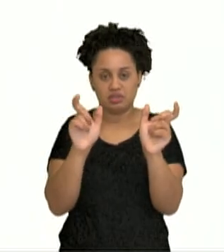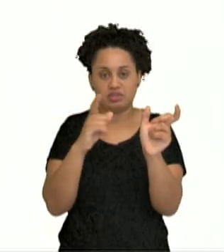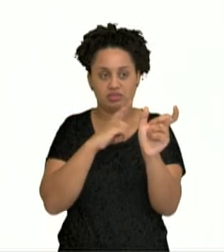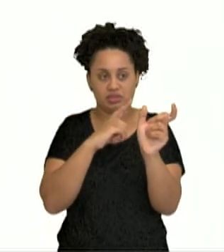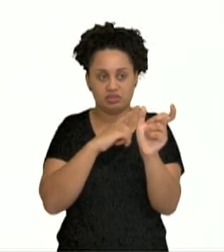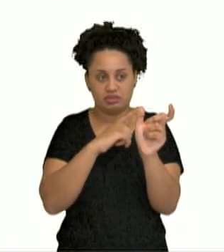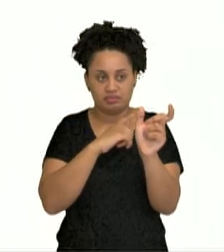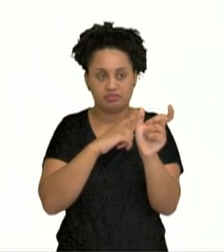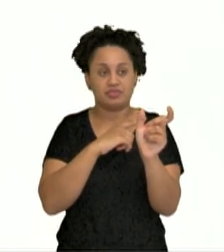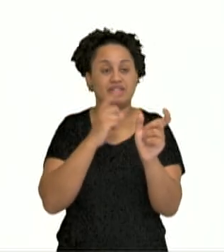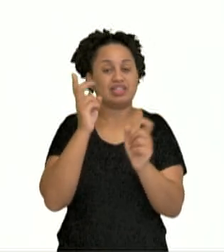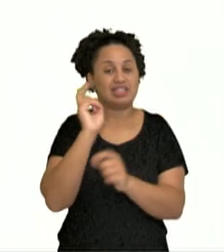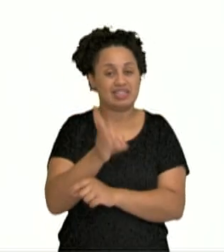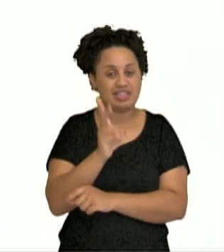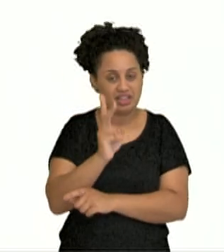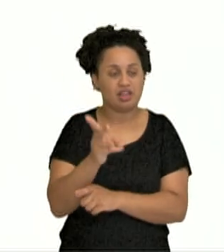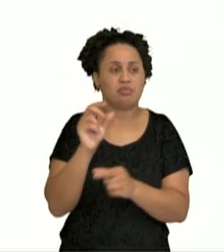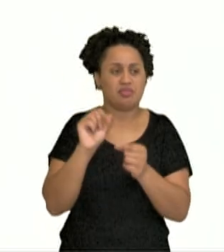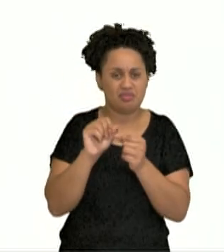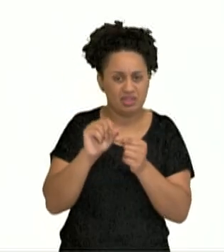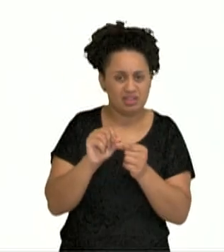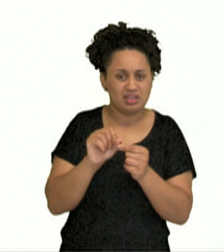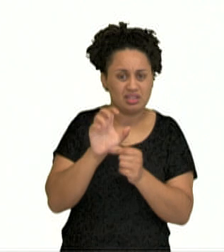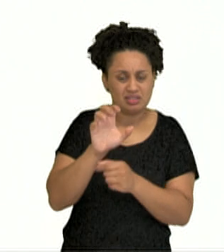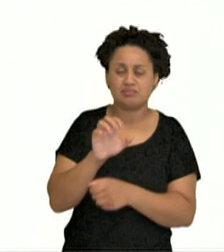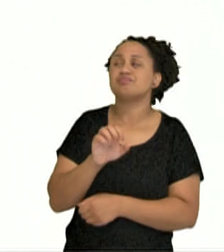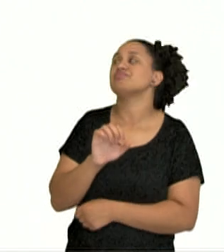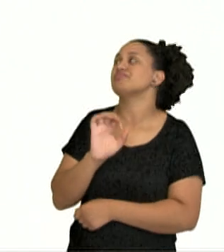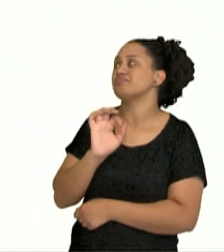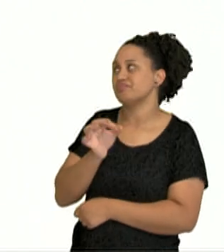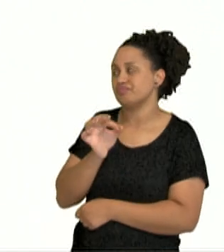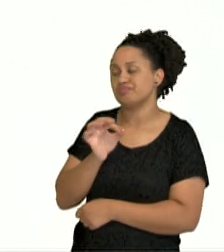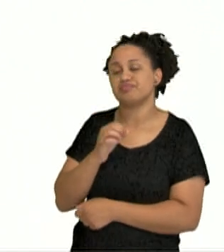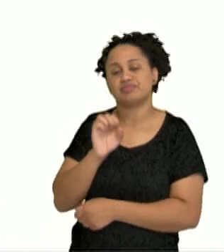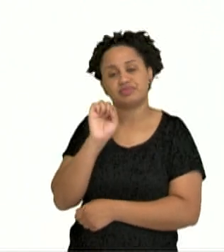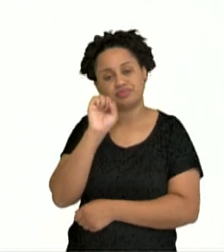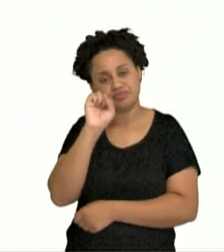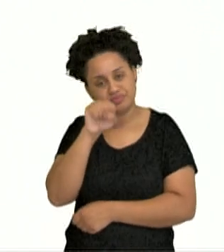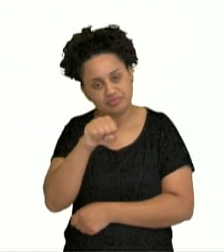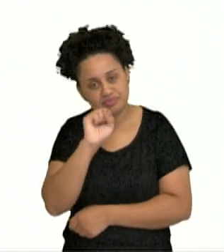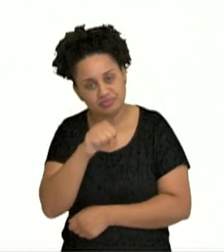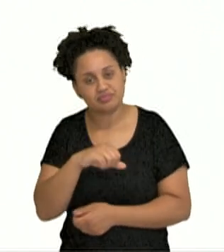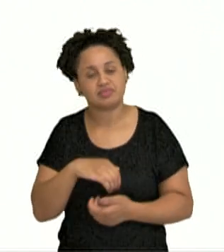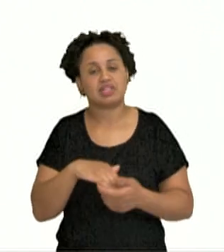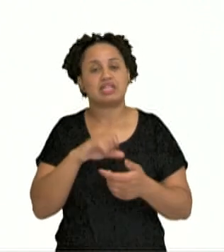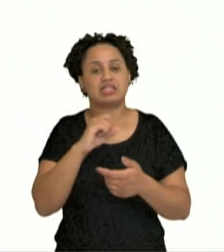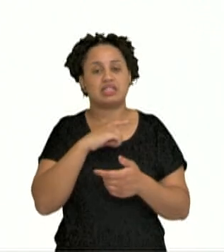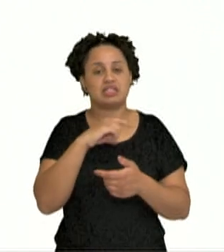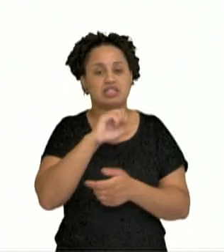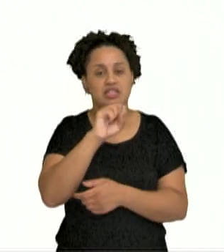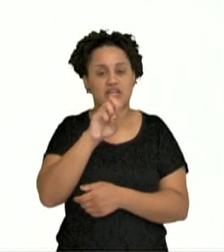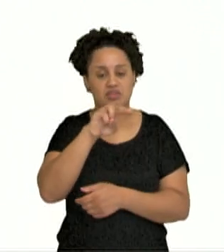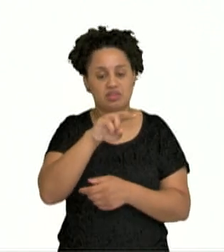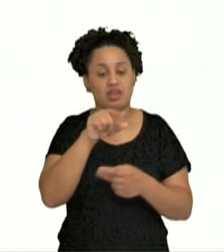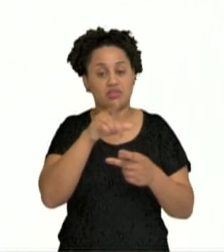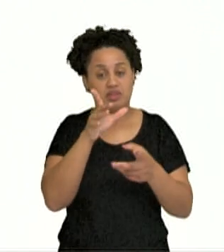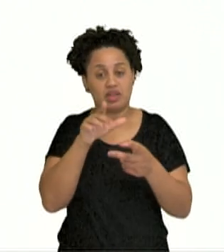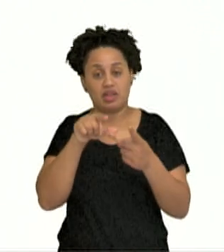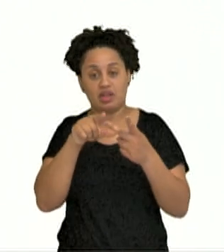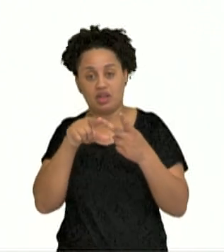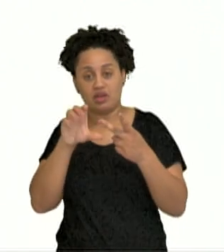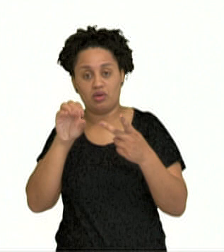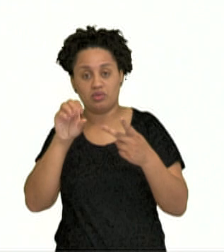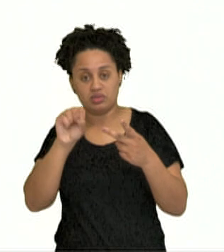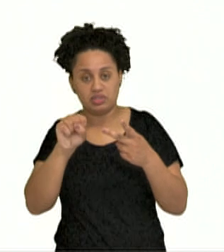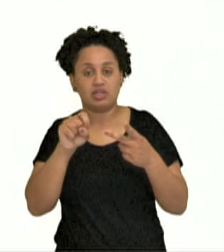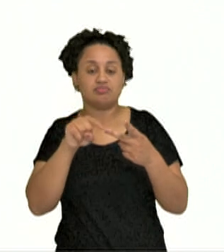tá? Então, sempre vai ser assim? Sim, professora. Sim, sempre vai ser assim. Se você tem o seno e quer achar o cosseno, relação fundamental.